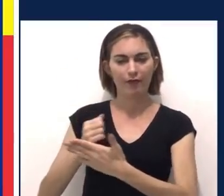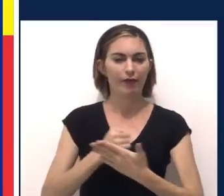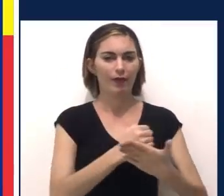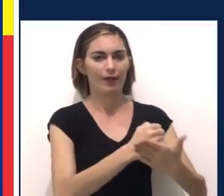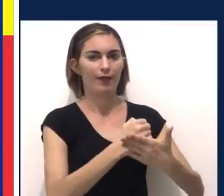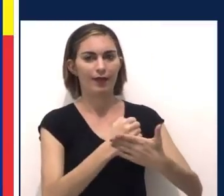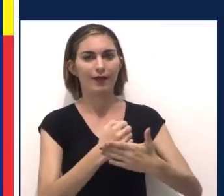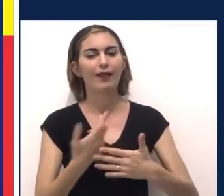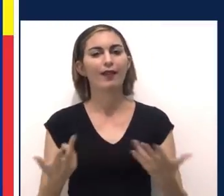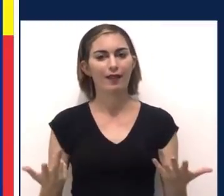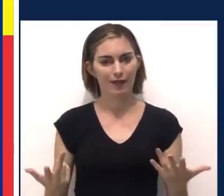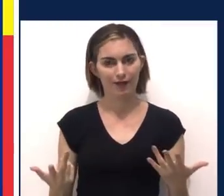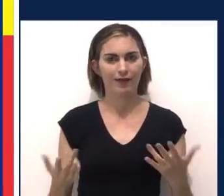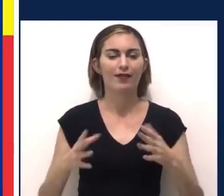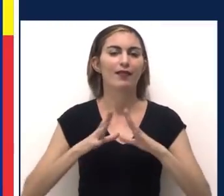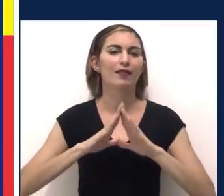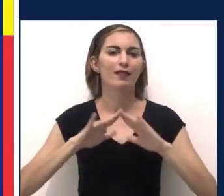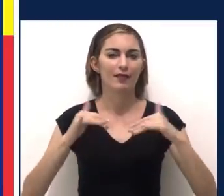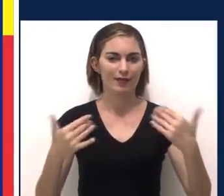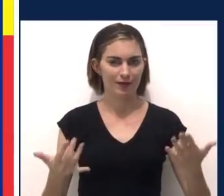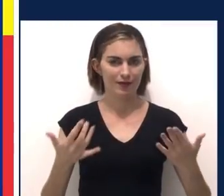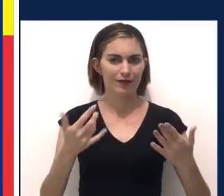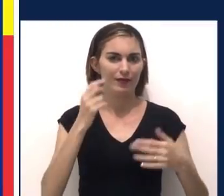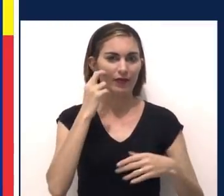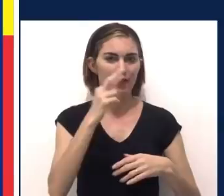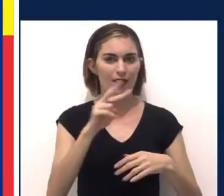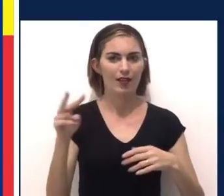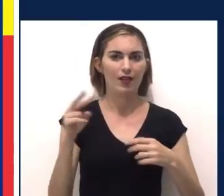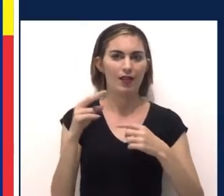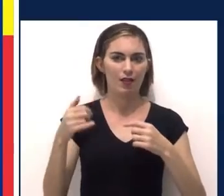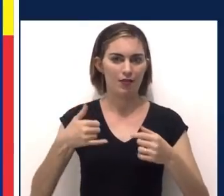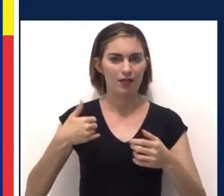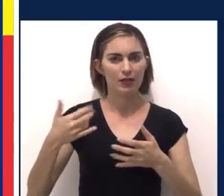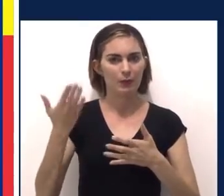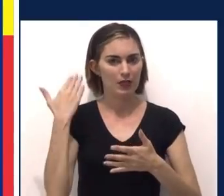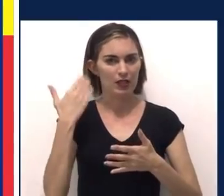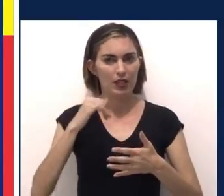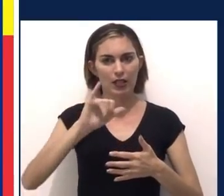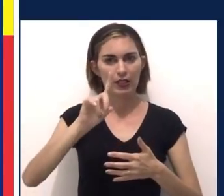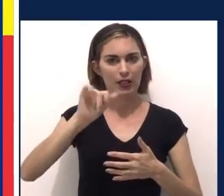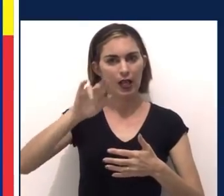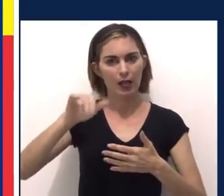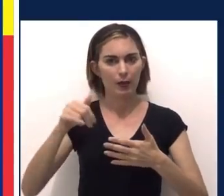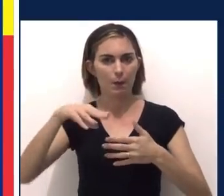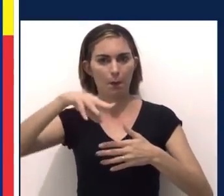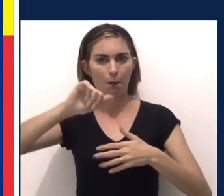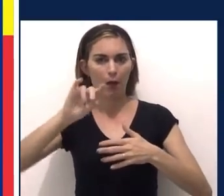desse quadro de caos, guerra, instaurado da Idade Média,